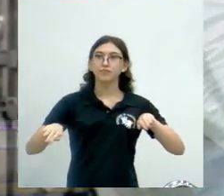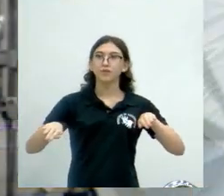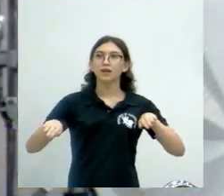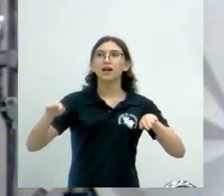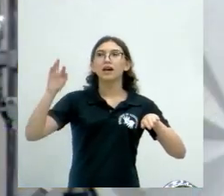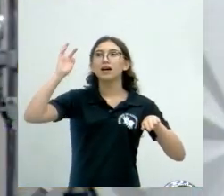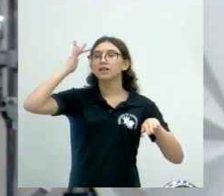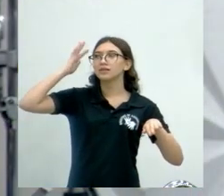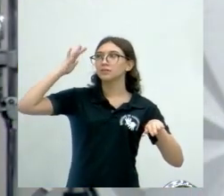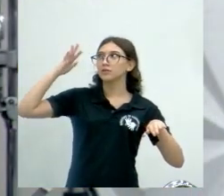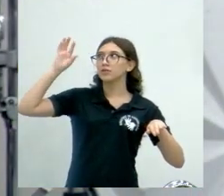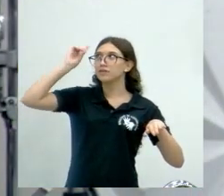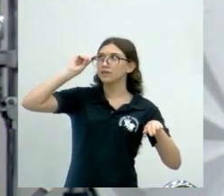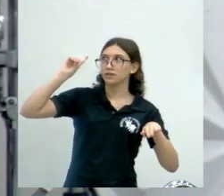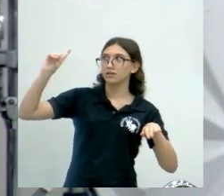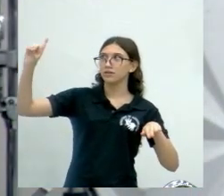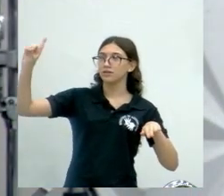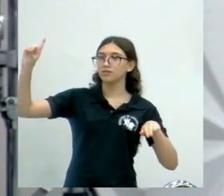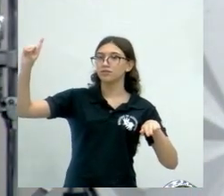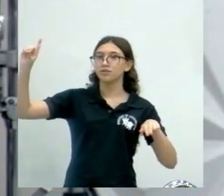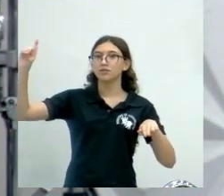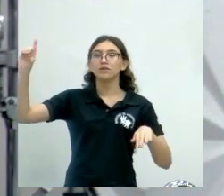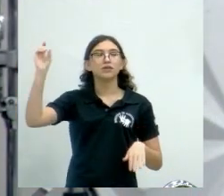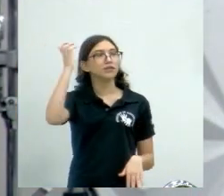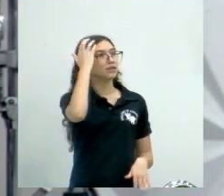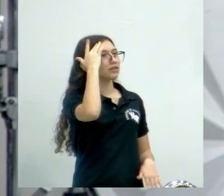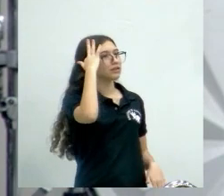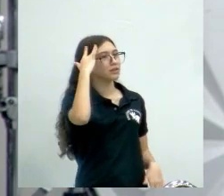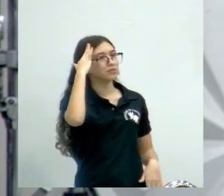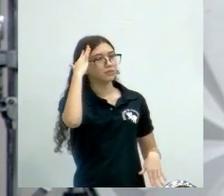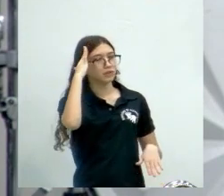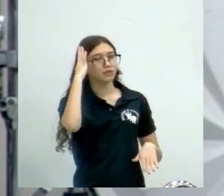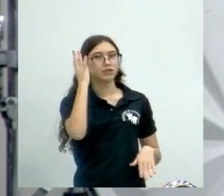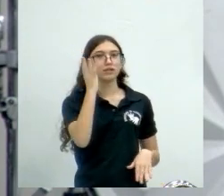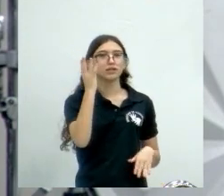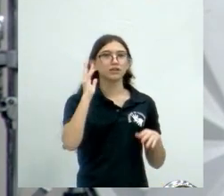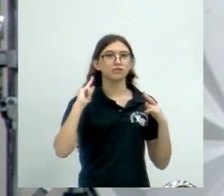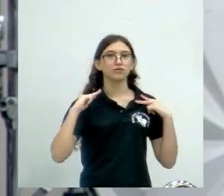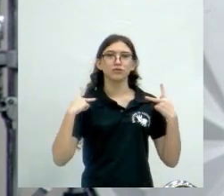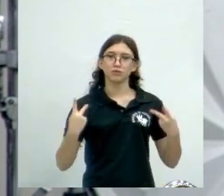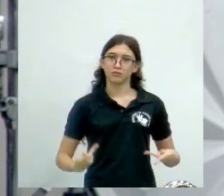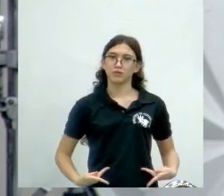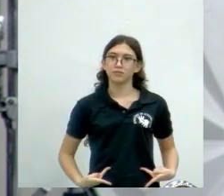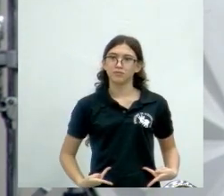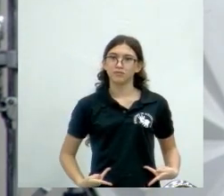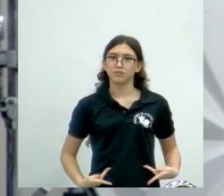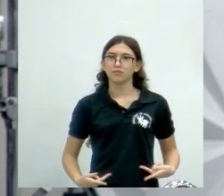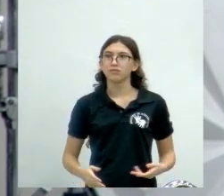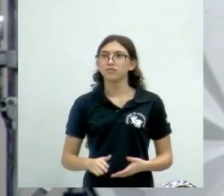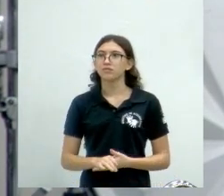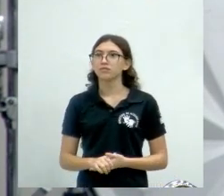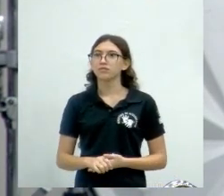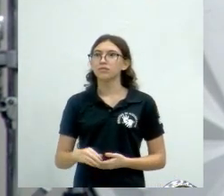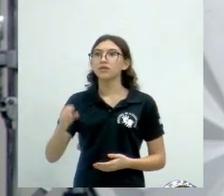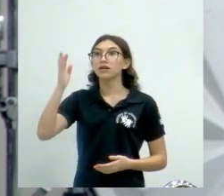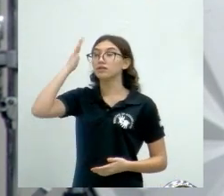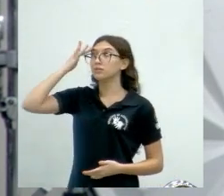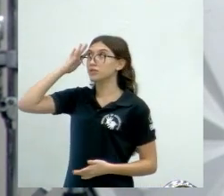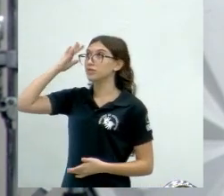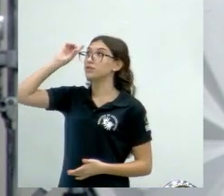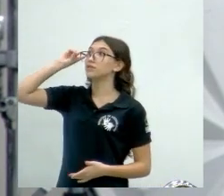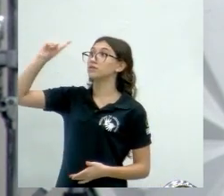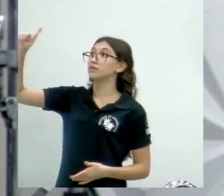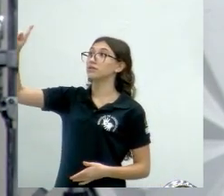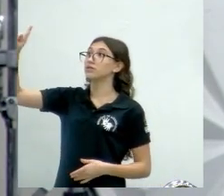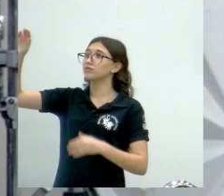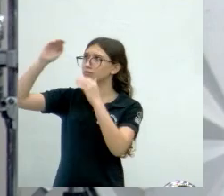Deus, da sabedoria que vem do homem. Tá? E quando a gente fala sobre a sabedoria que vem de Deus, é essa sabedoria que vem justamente do